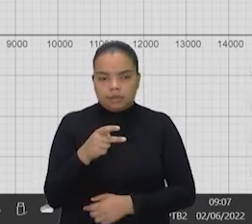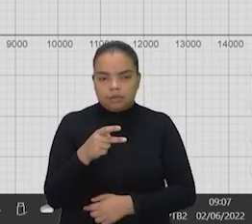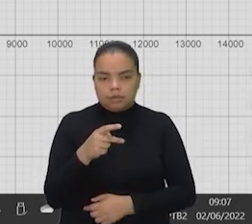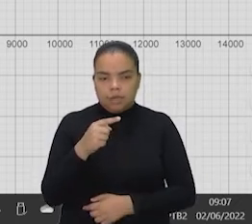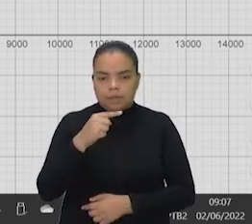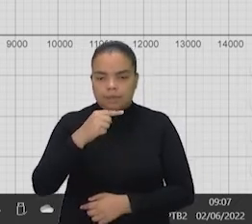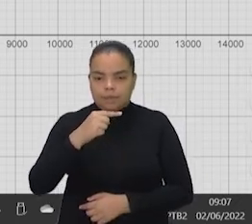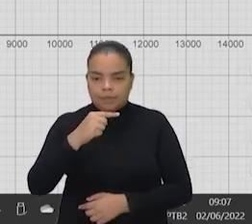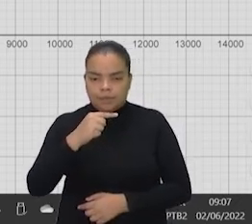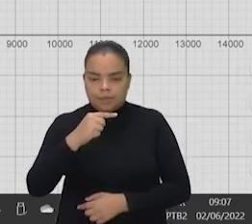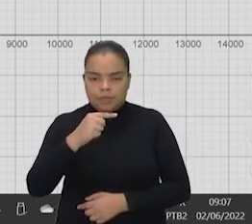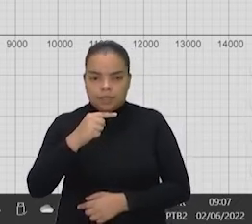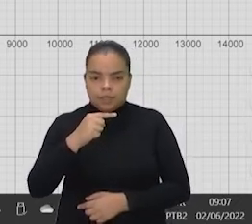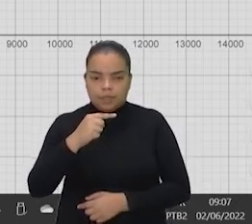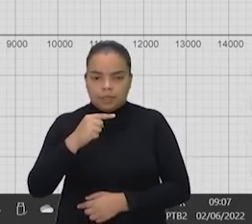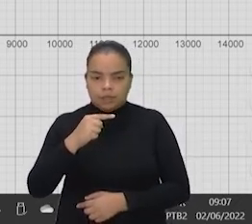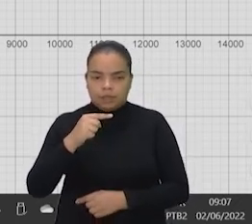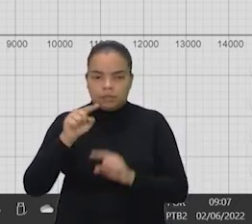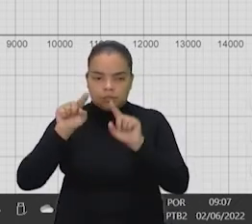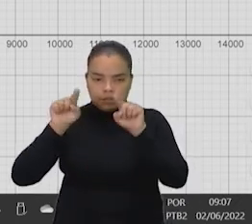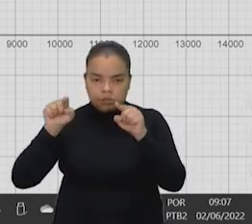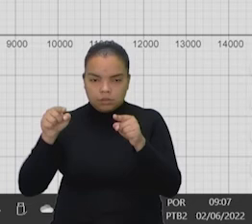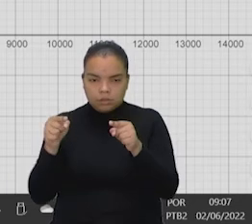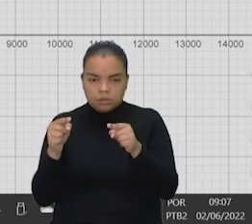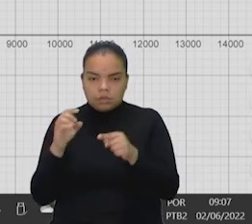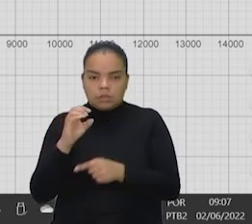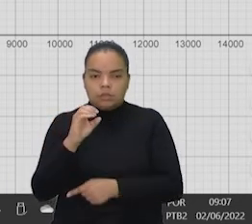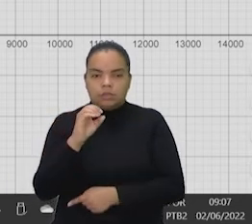a menos, abre parênteses, né?